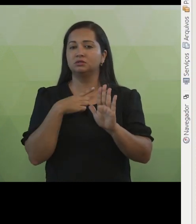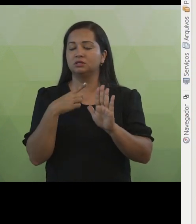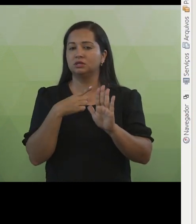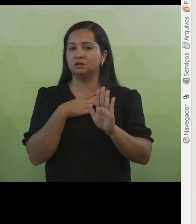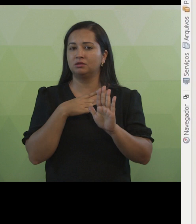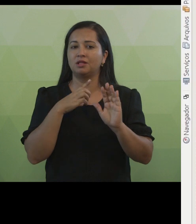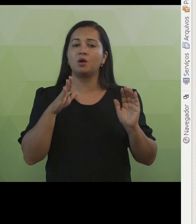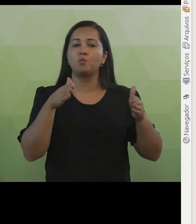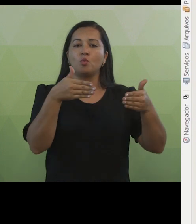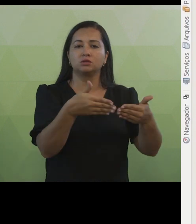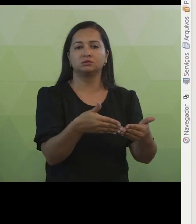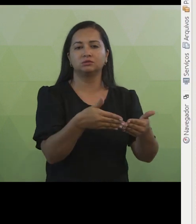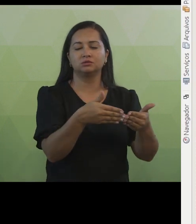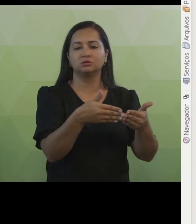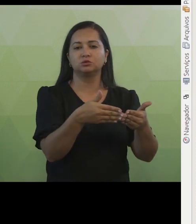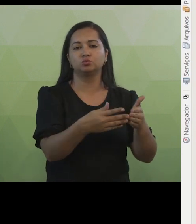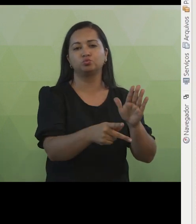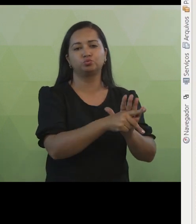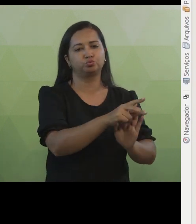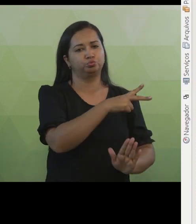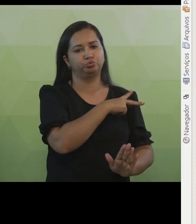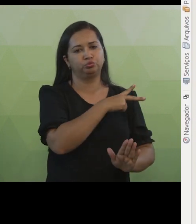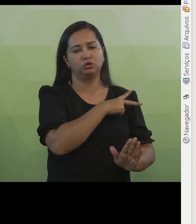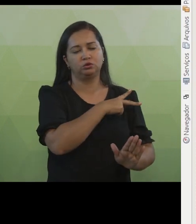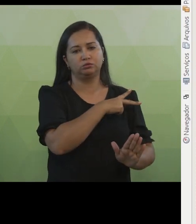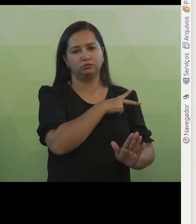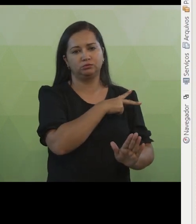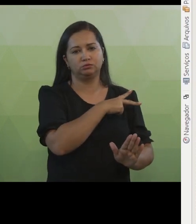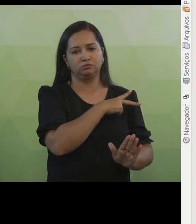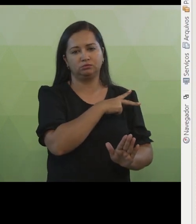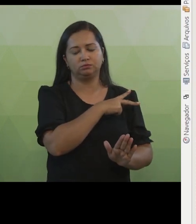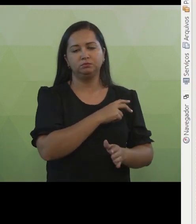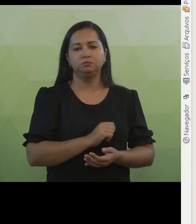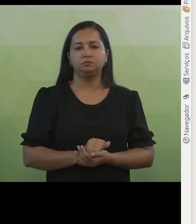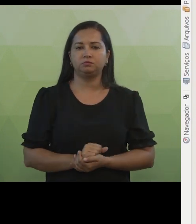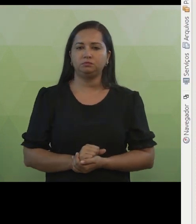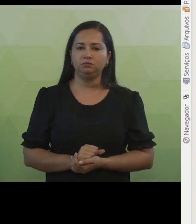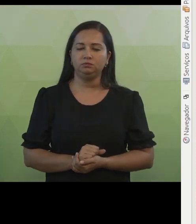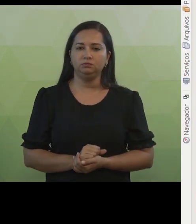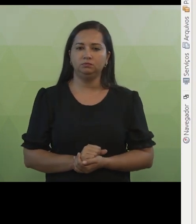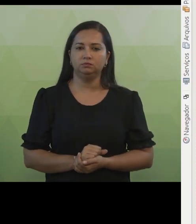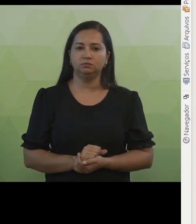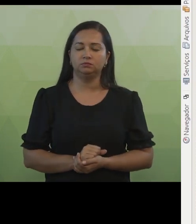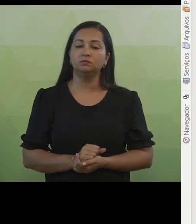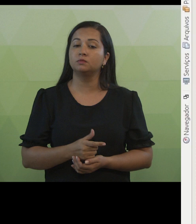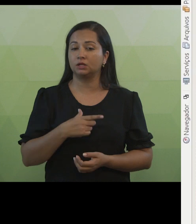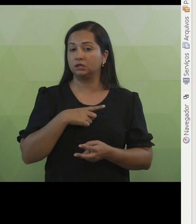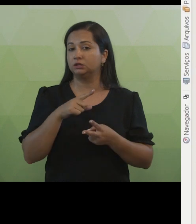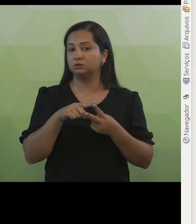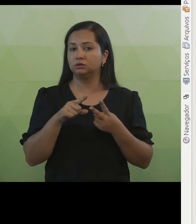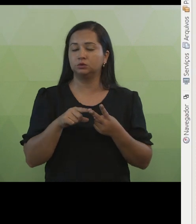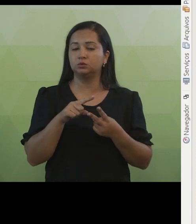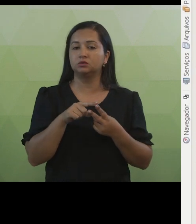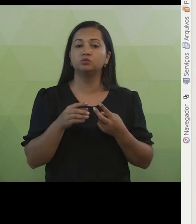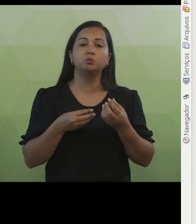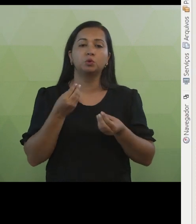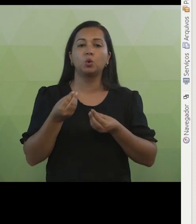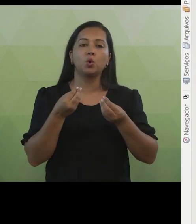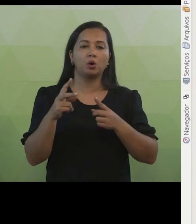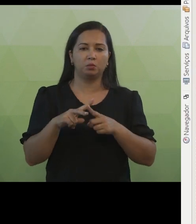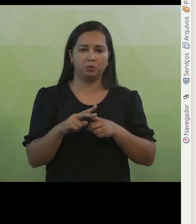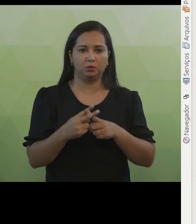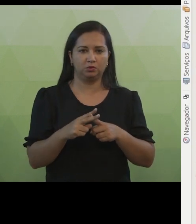privado ao atributo nome. Para contornar isso, existem duas formas.